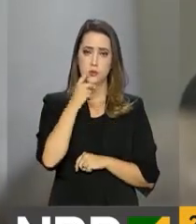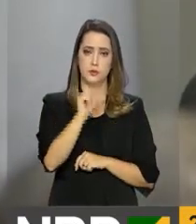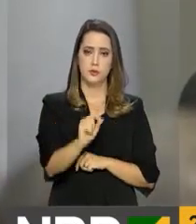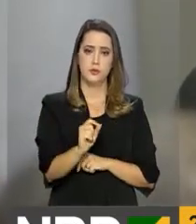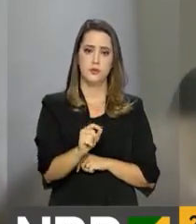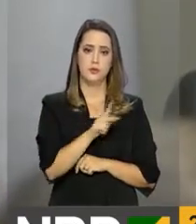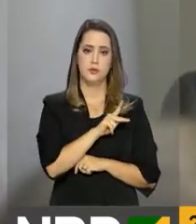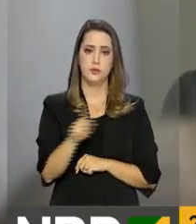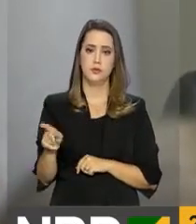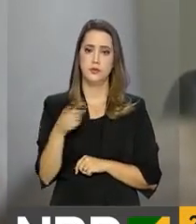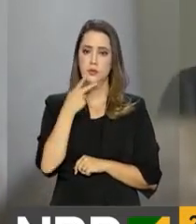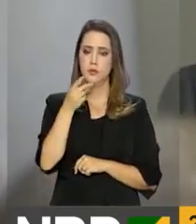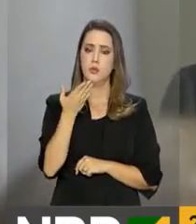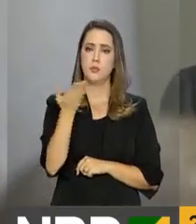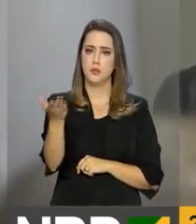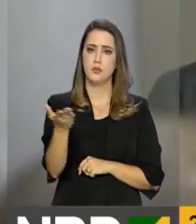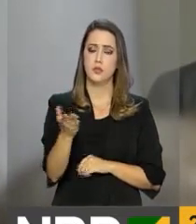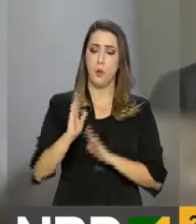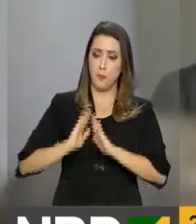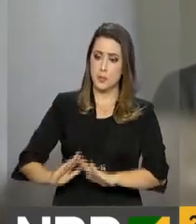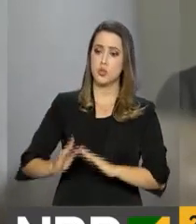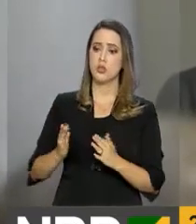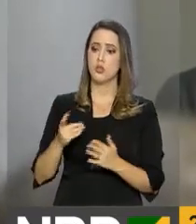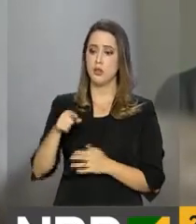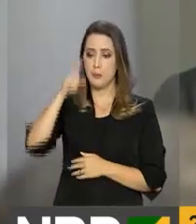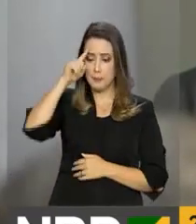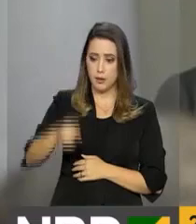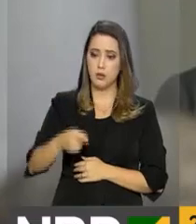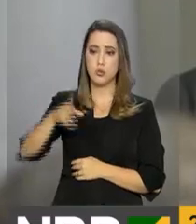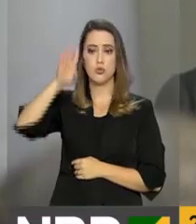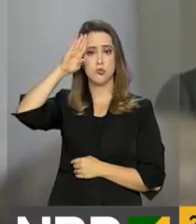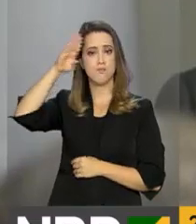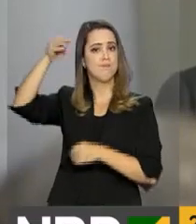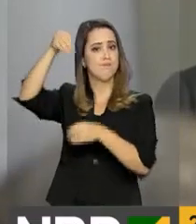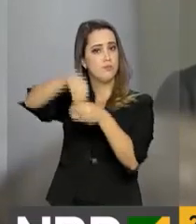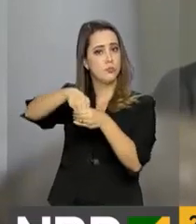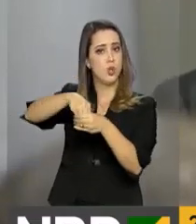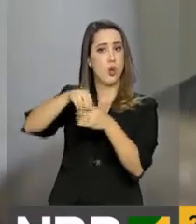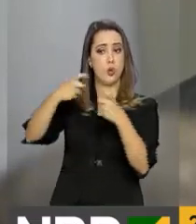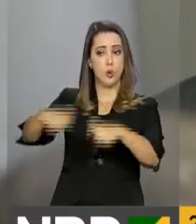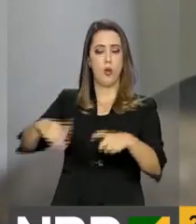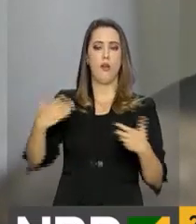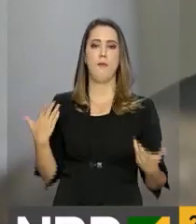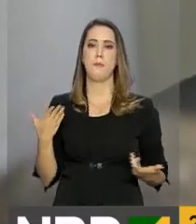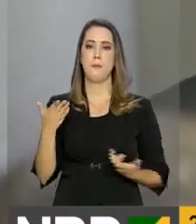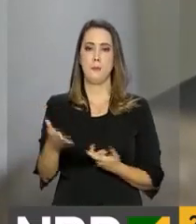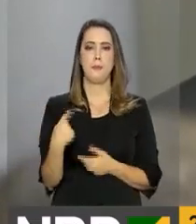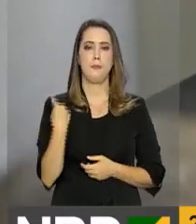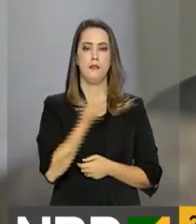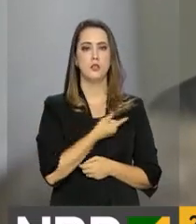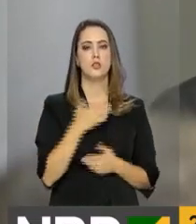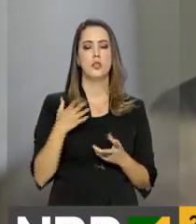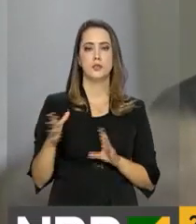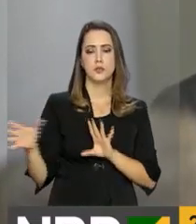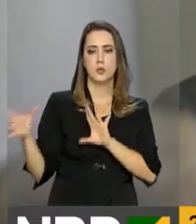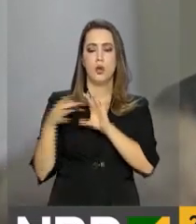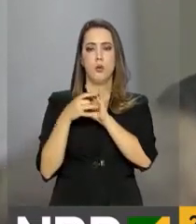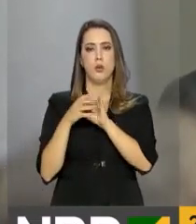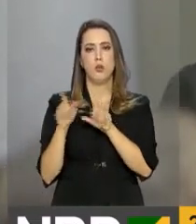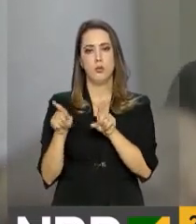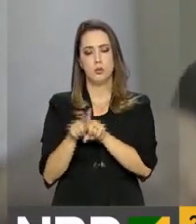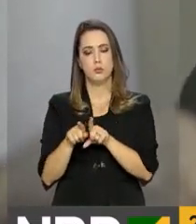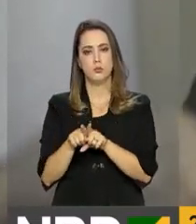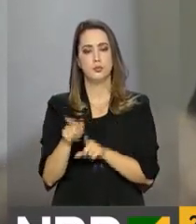ó, presidente, vou lhe dizer, até vou lhe pedir que decreta intervenção nessas áreas. Então nós fizemos uma espécie de intervenção cooperativa, não